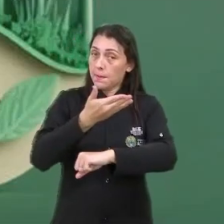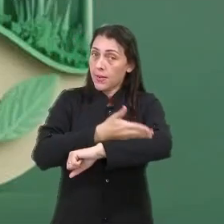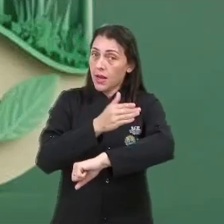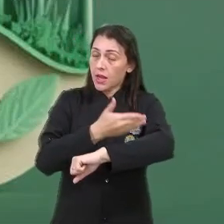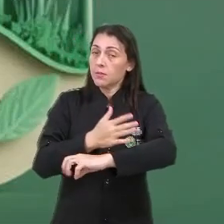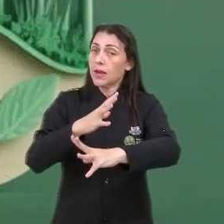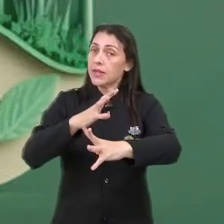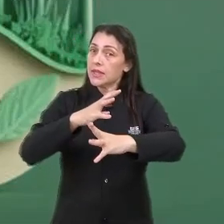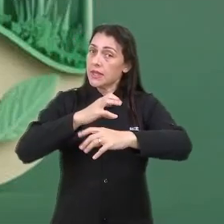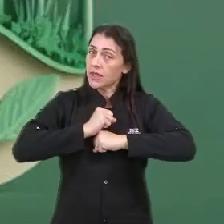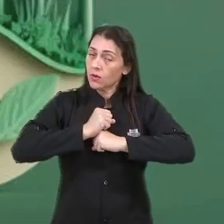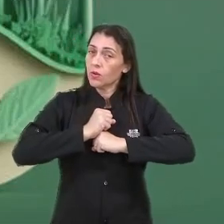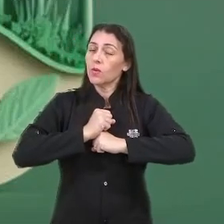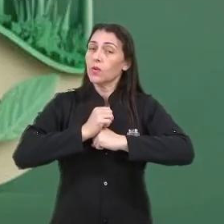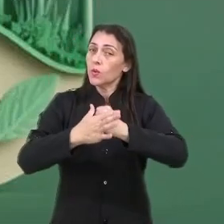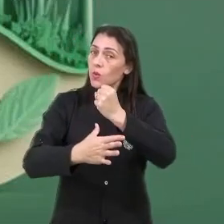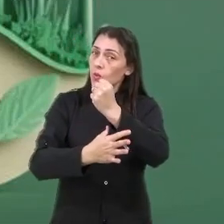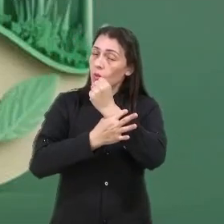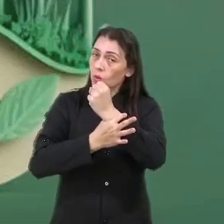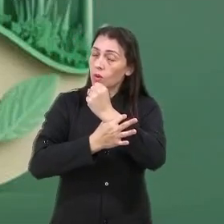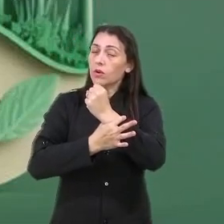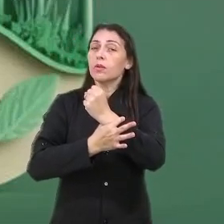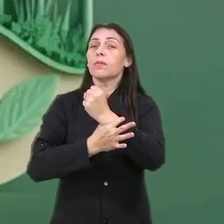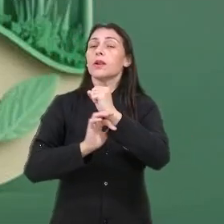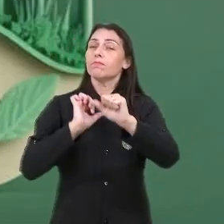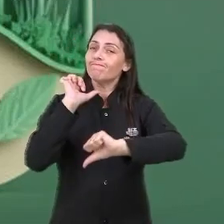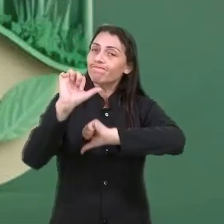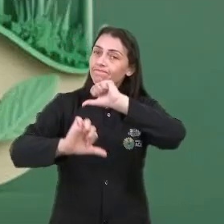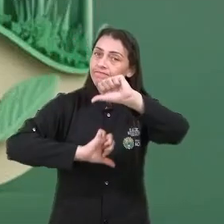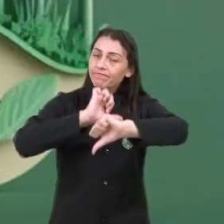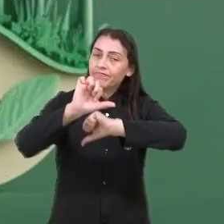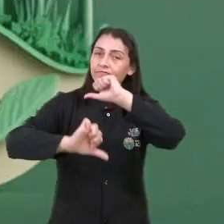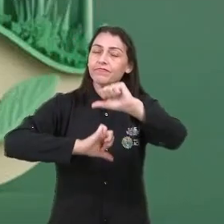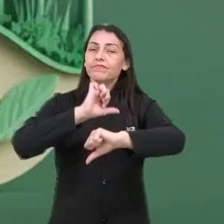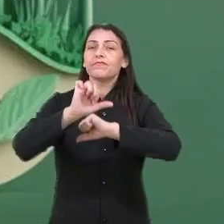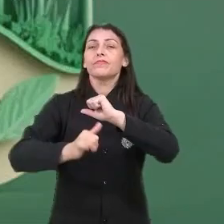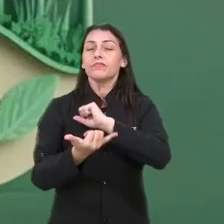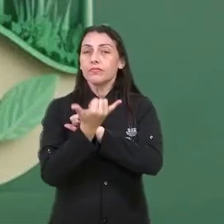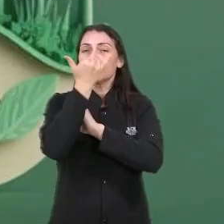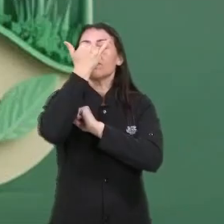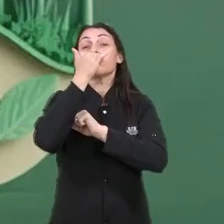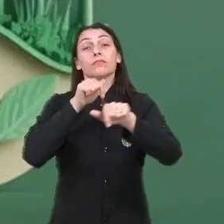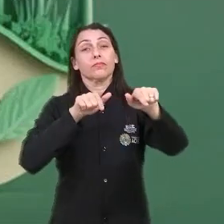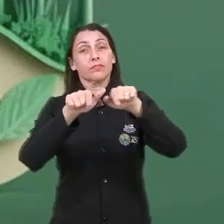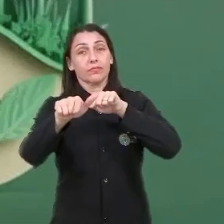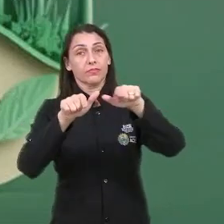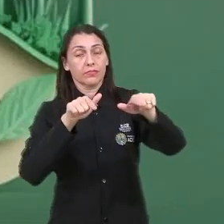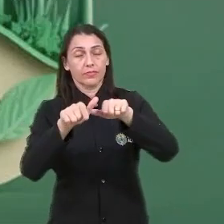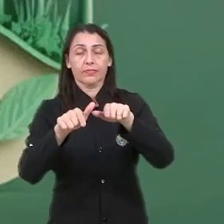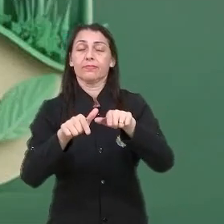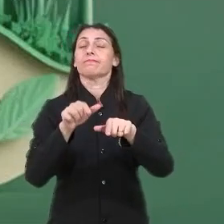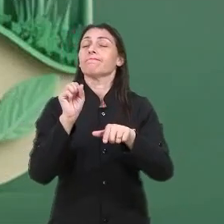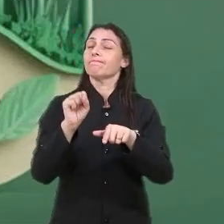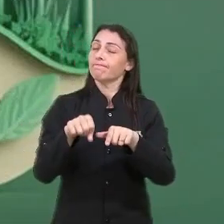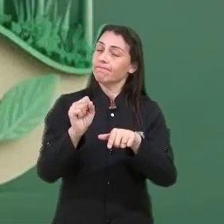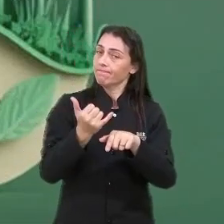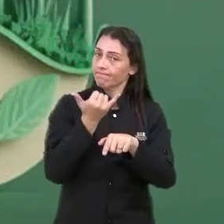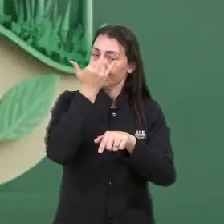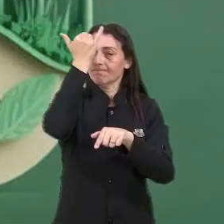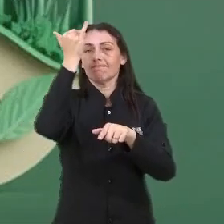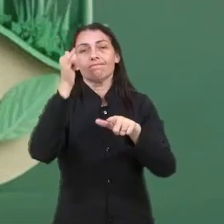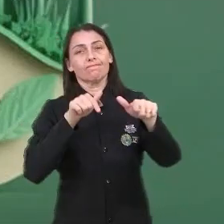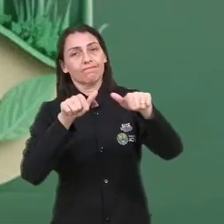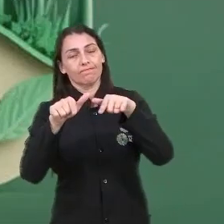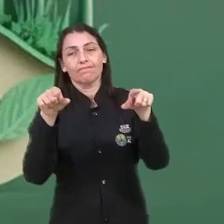mais seguras para o processo de transformação e acidentes de trabalho. Sim, os acidentes de trabalho,